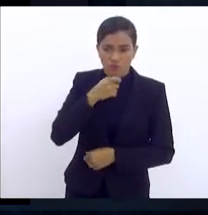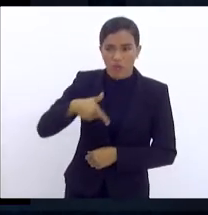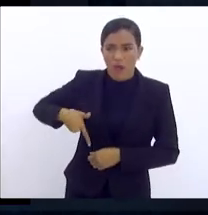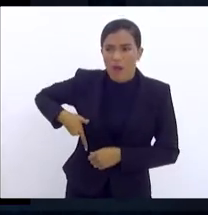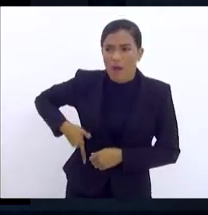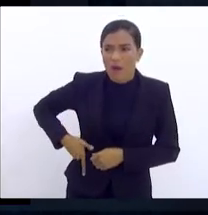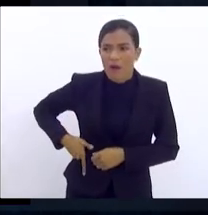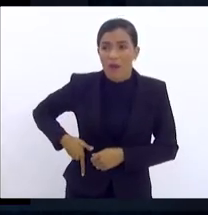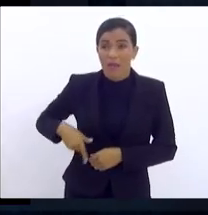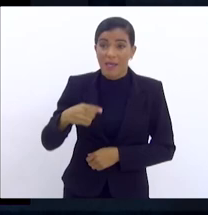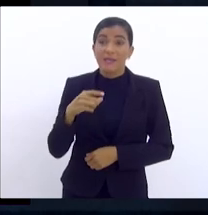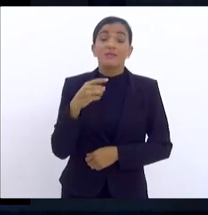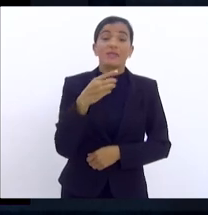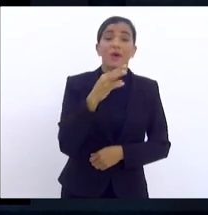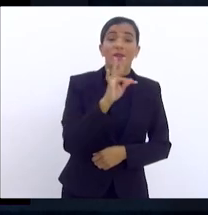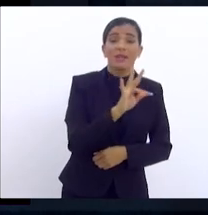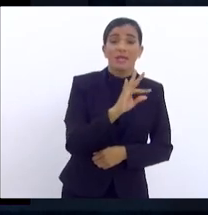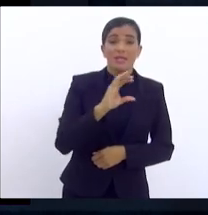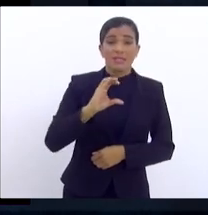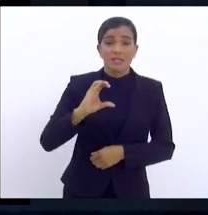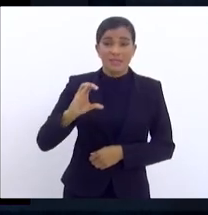seu terceiro comando